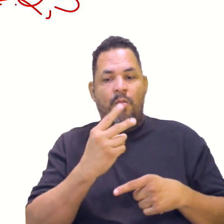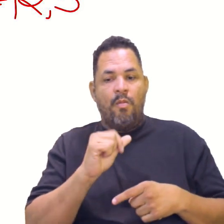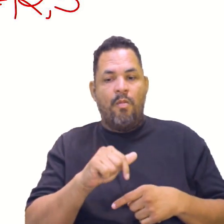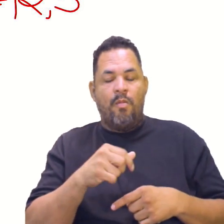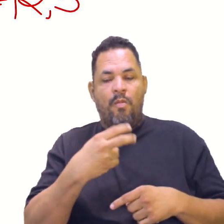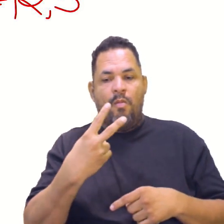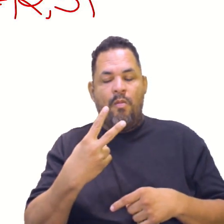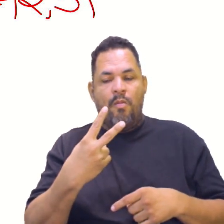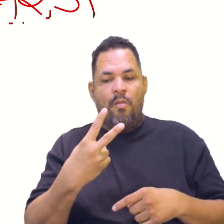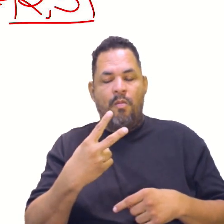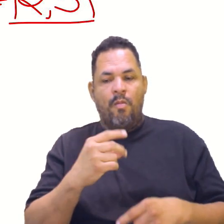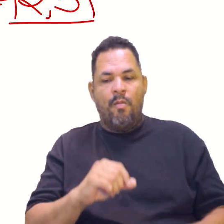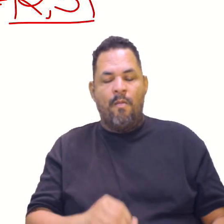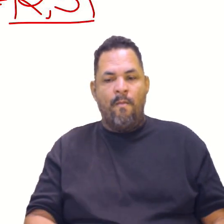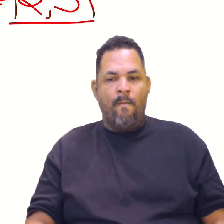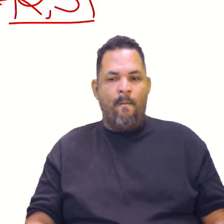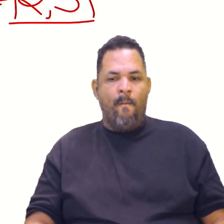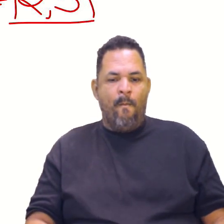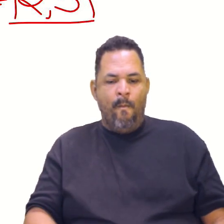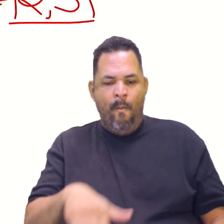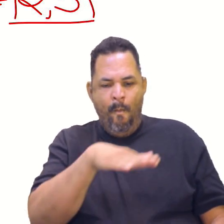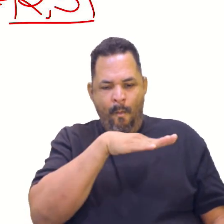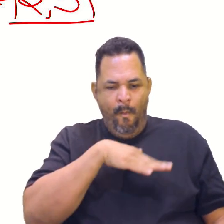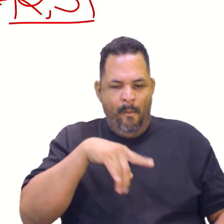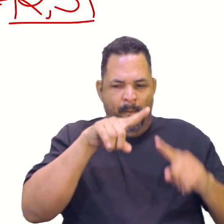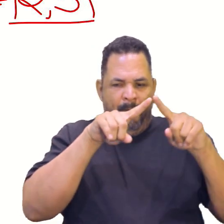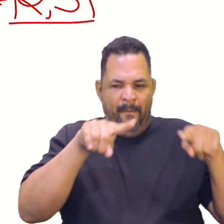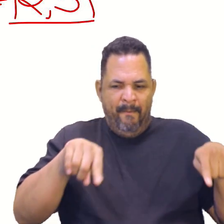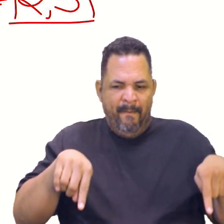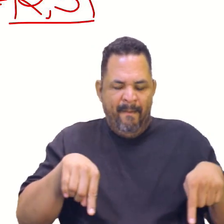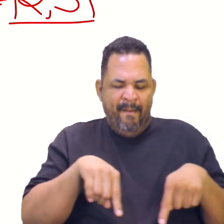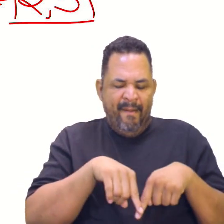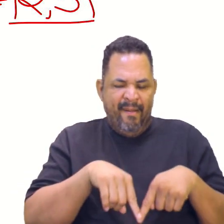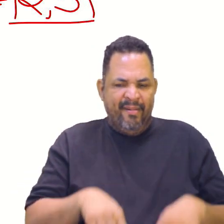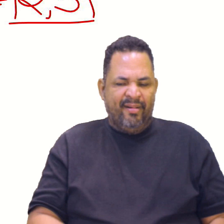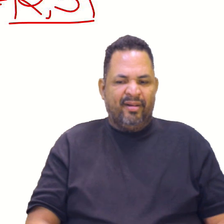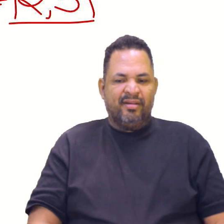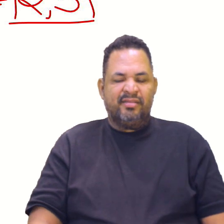2,5. 2,5, então, é a nossa área desse triângulo.